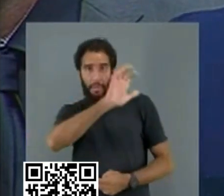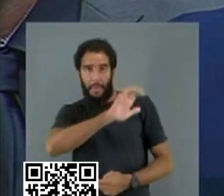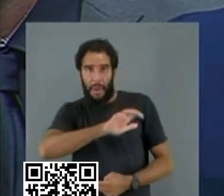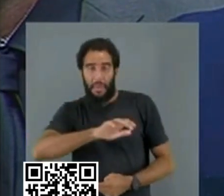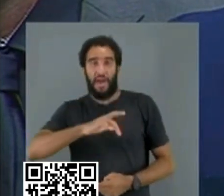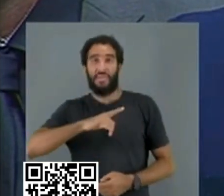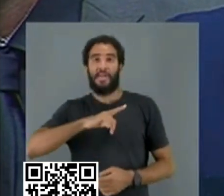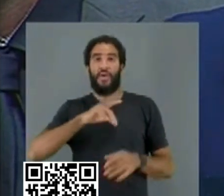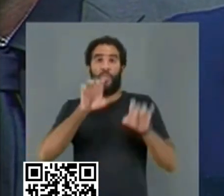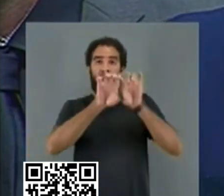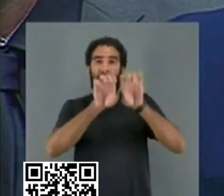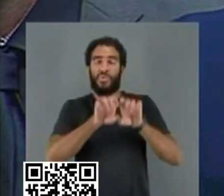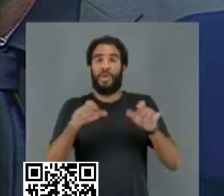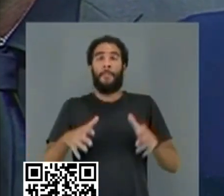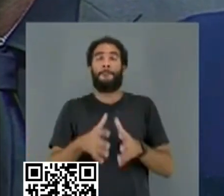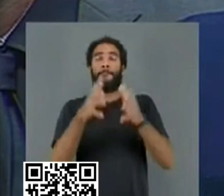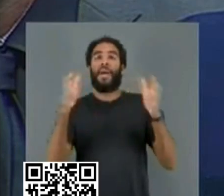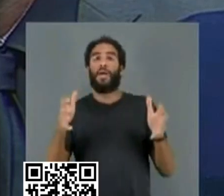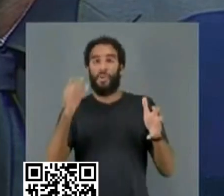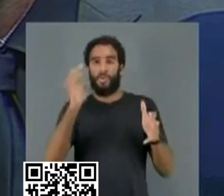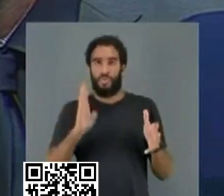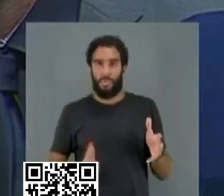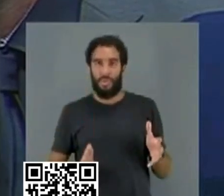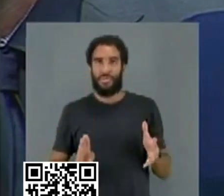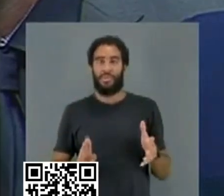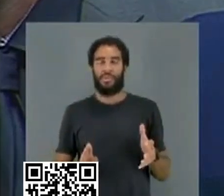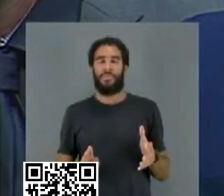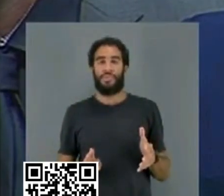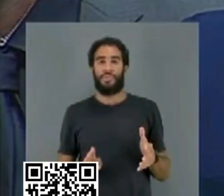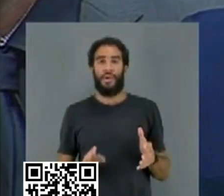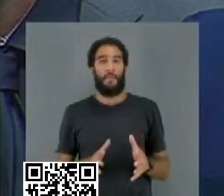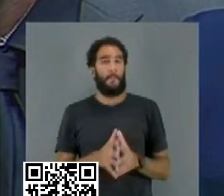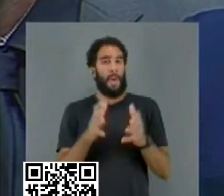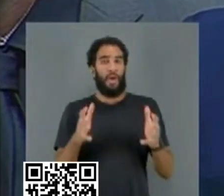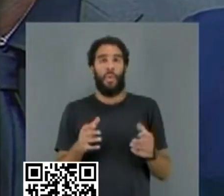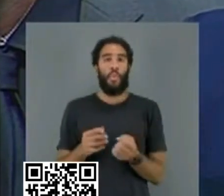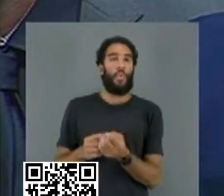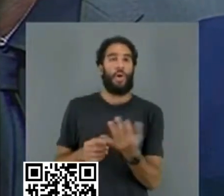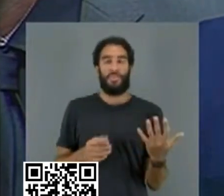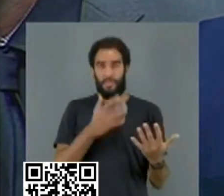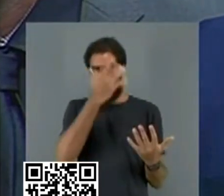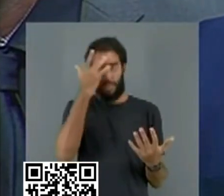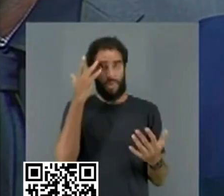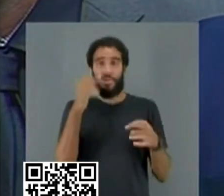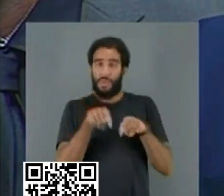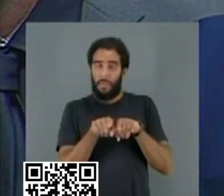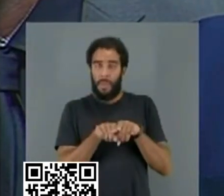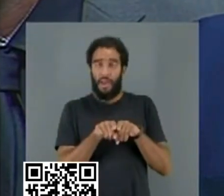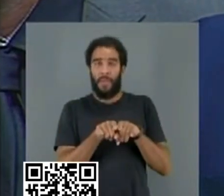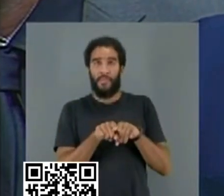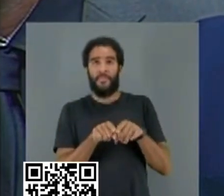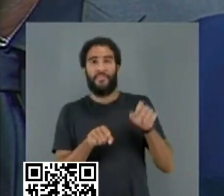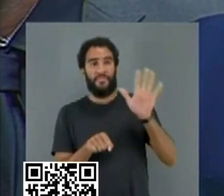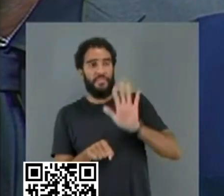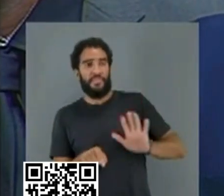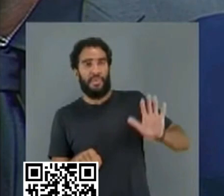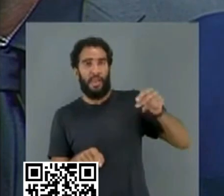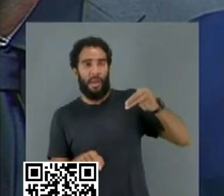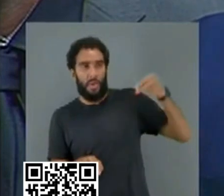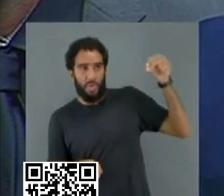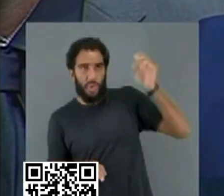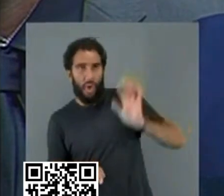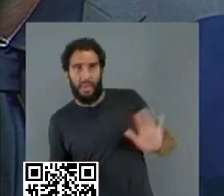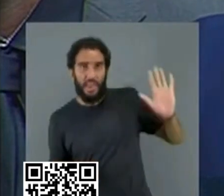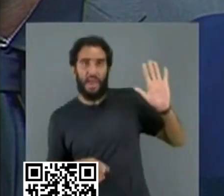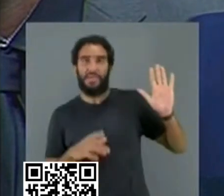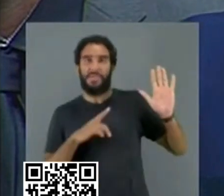estrutura da PRF no Brasil, a maior quantidade de unidades da PRF. No estado do Nordeste também se encontra hoje lotado, há muito tempo,